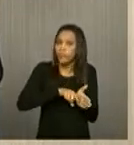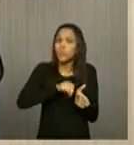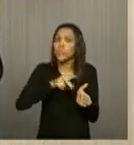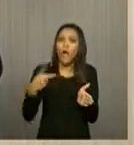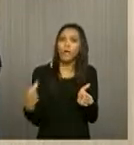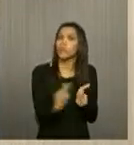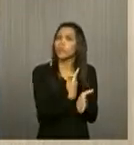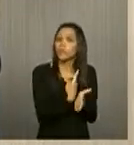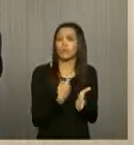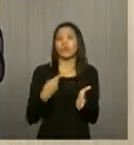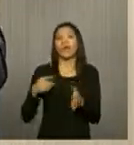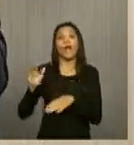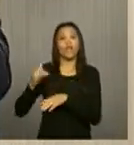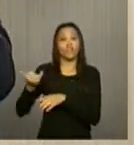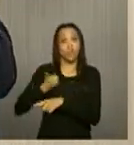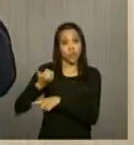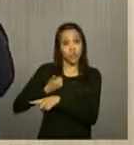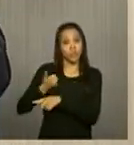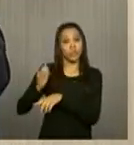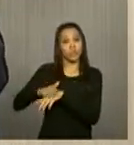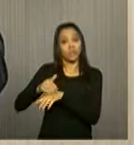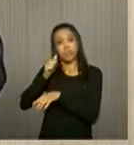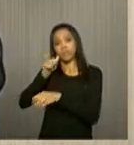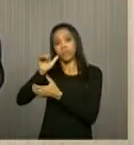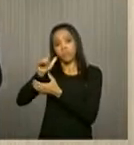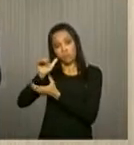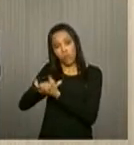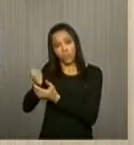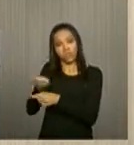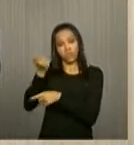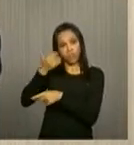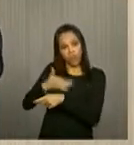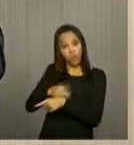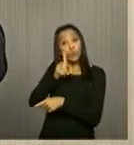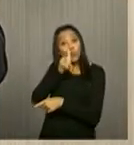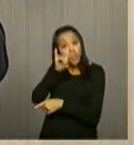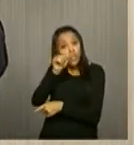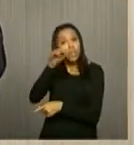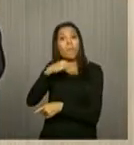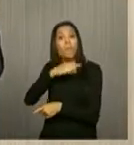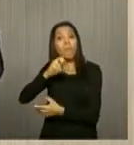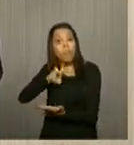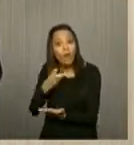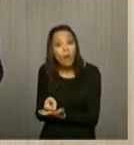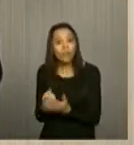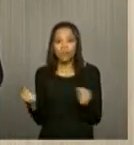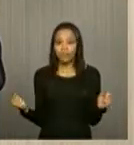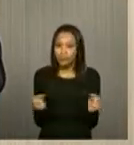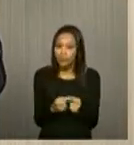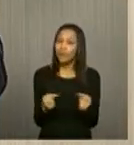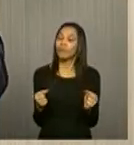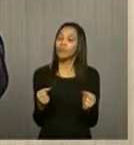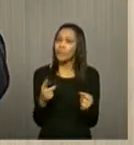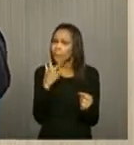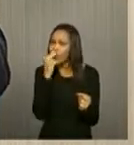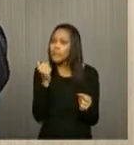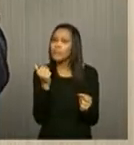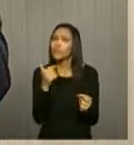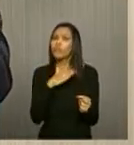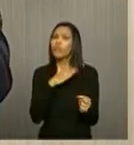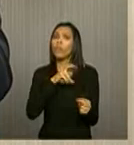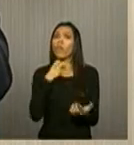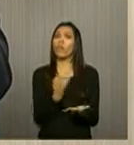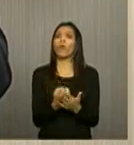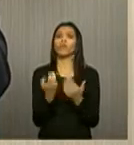pela esposa relativamente ao dia e ao momento da morte são compatíveis com morte natural